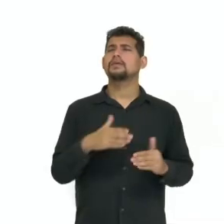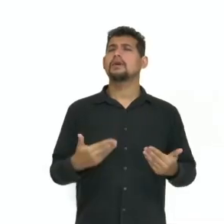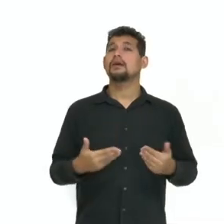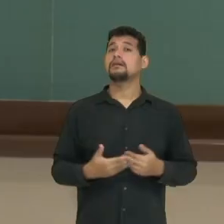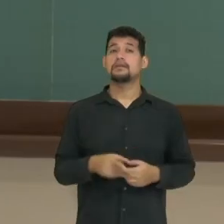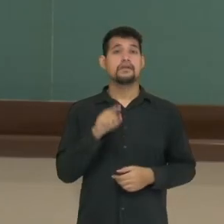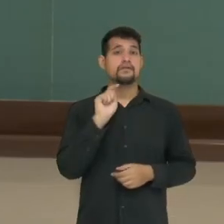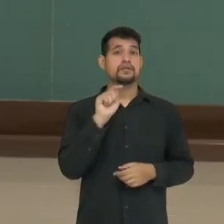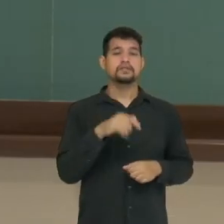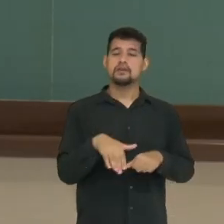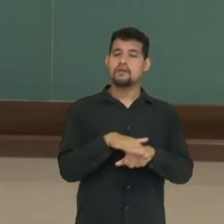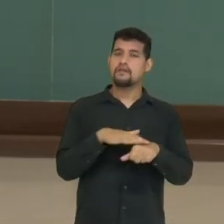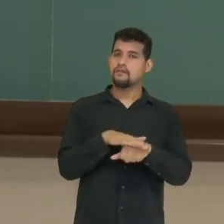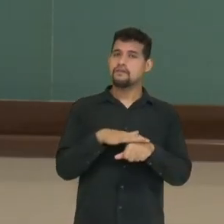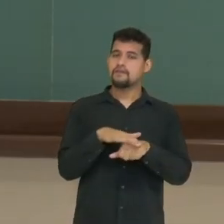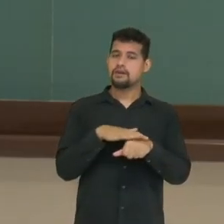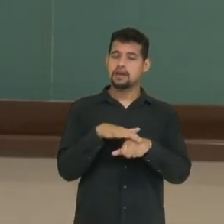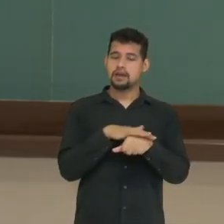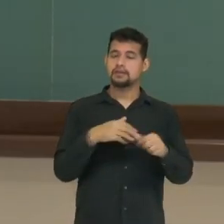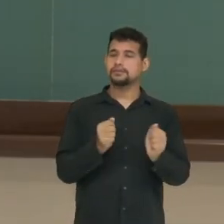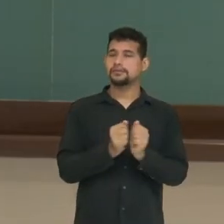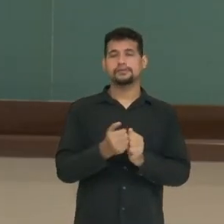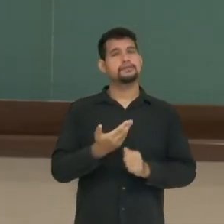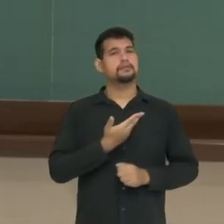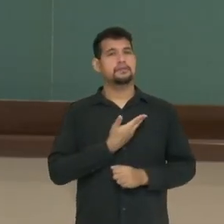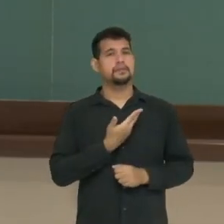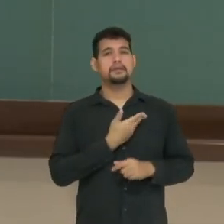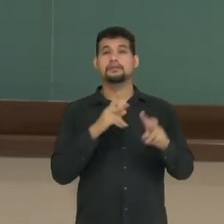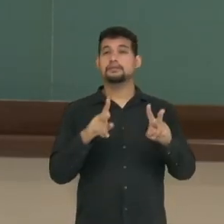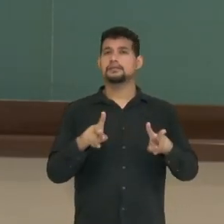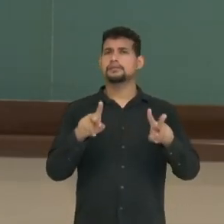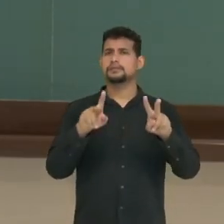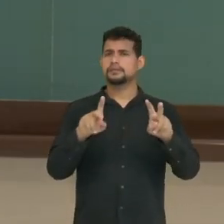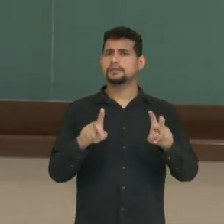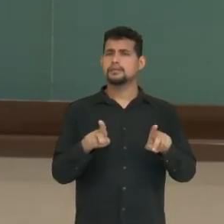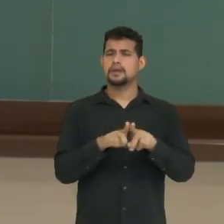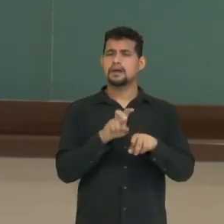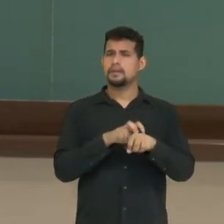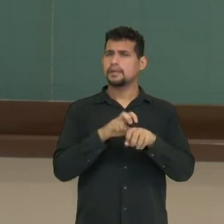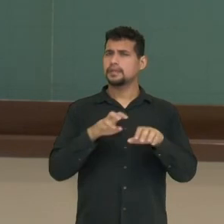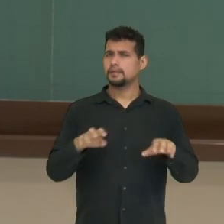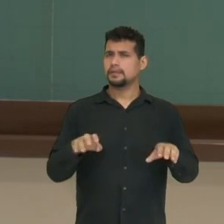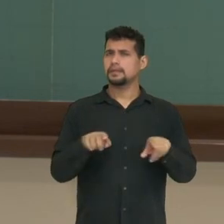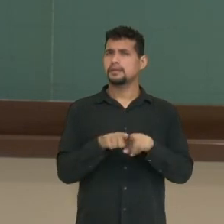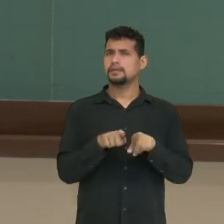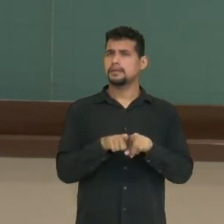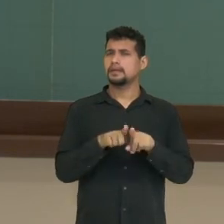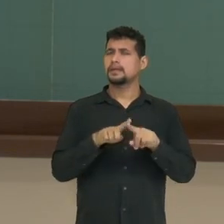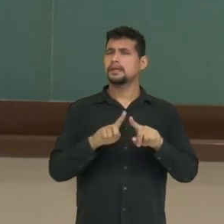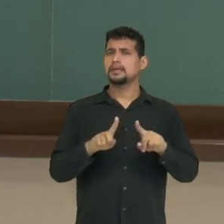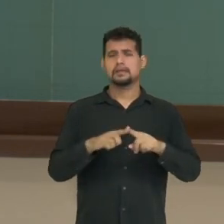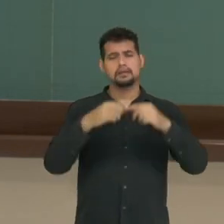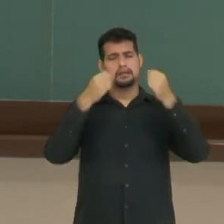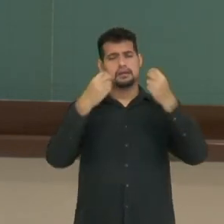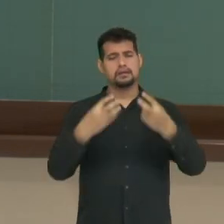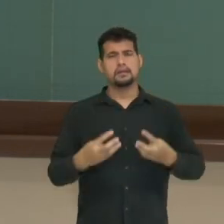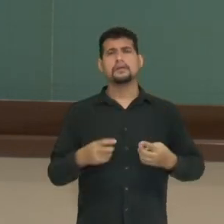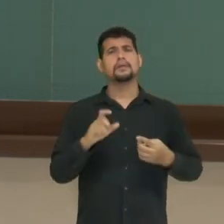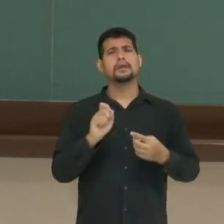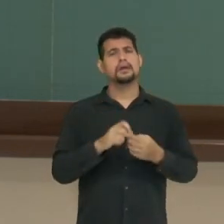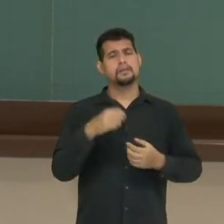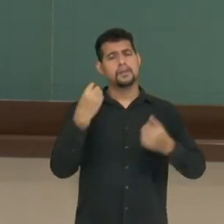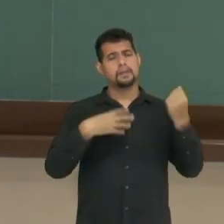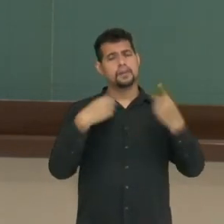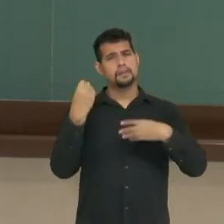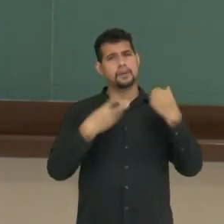você converse com os colegas sobre a atual situação da pandemia e redija um